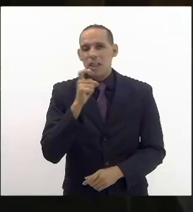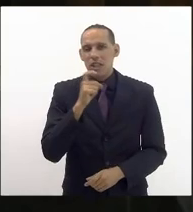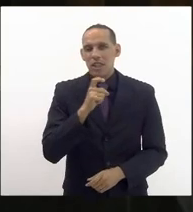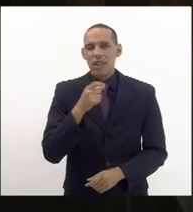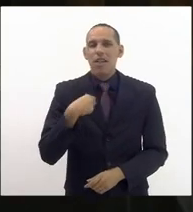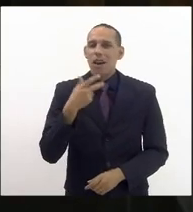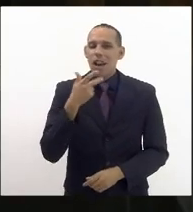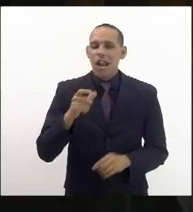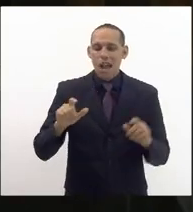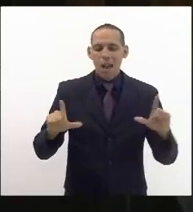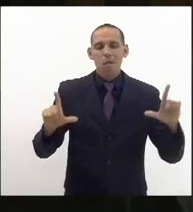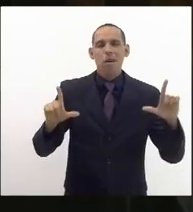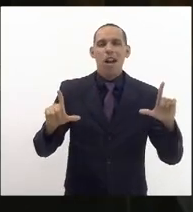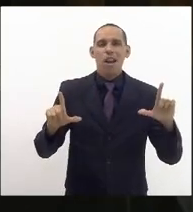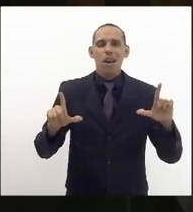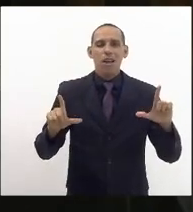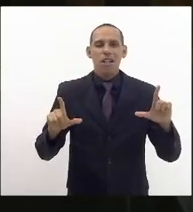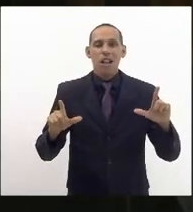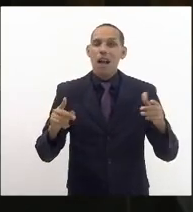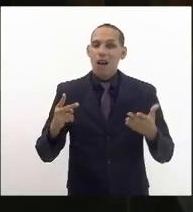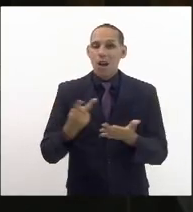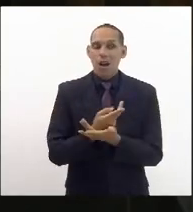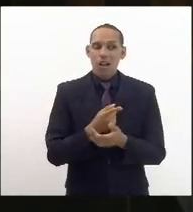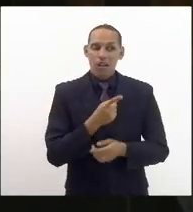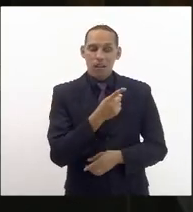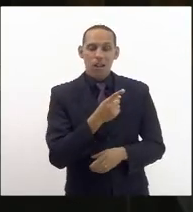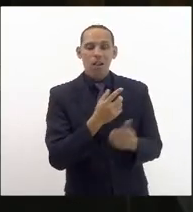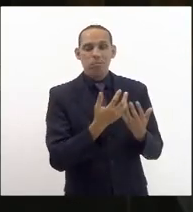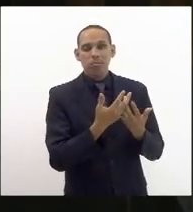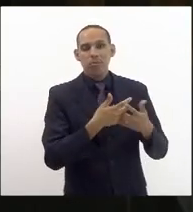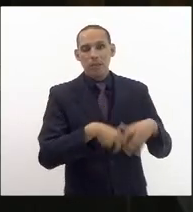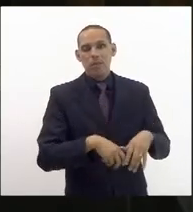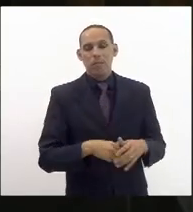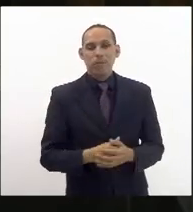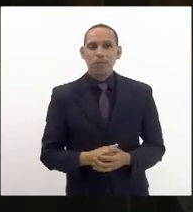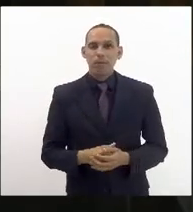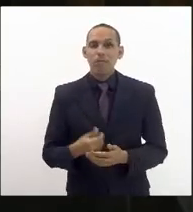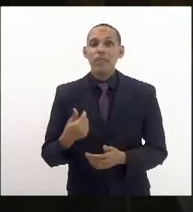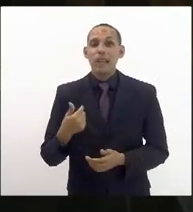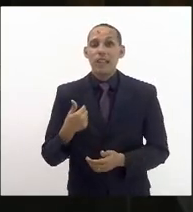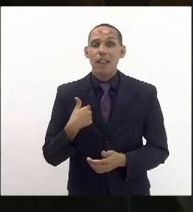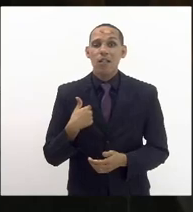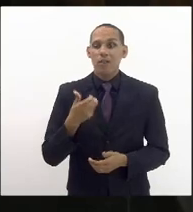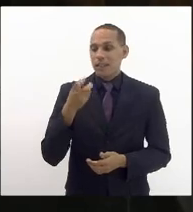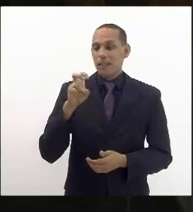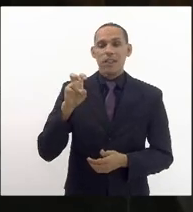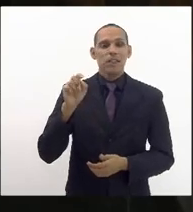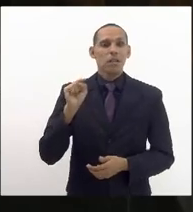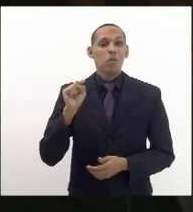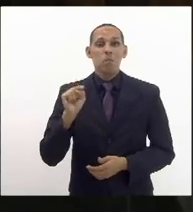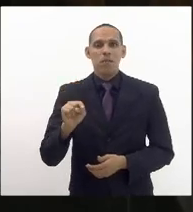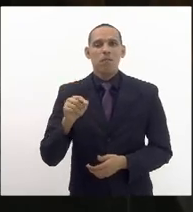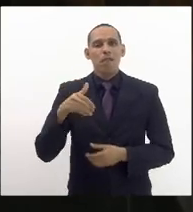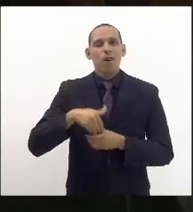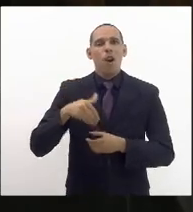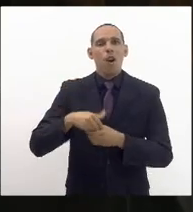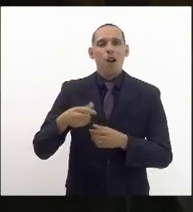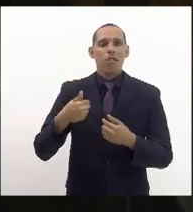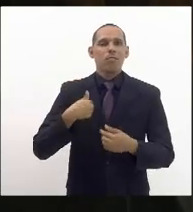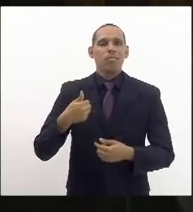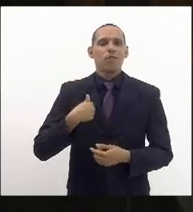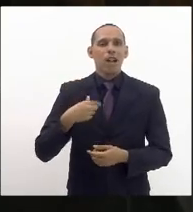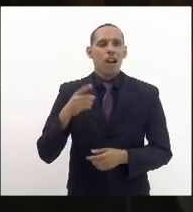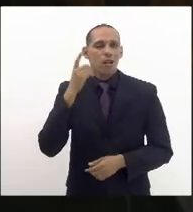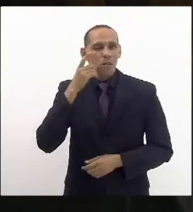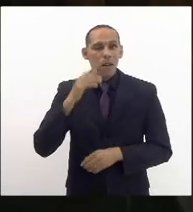da placa, ocorreu na cidade de Petrópolis. Eu tive quase 15 mil votos na cidade de Petrópolis, fui o deputado mais